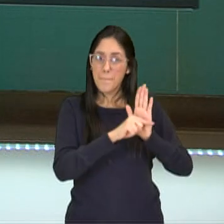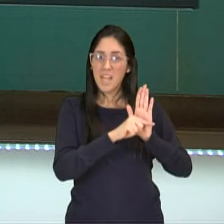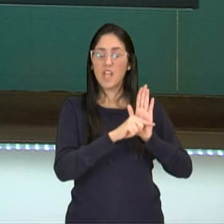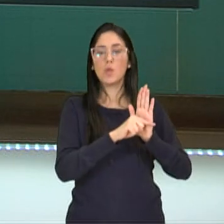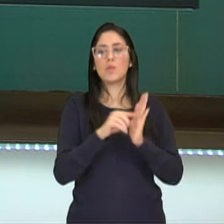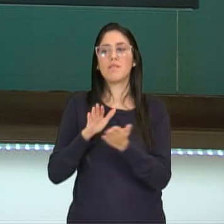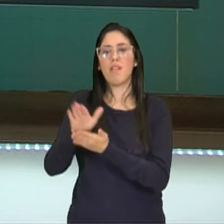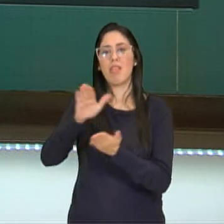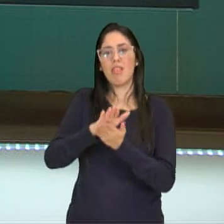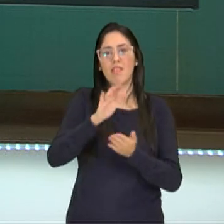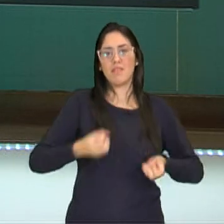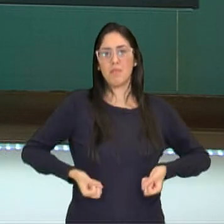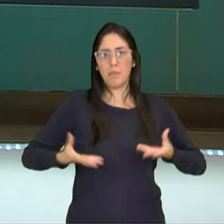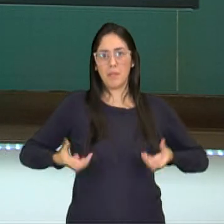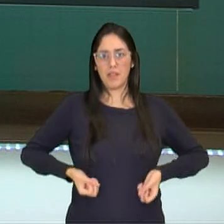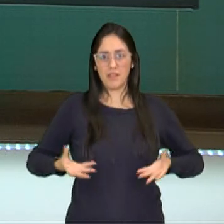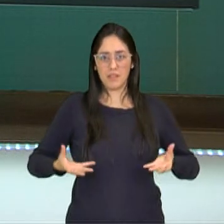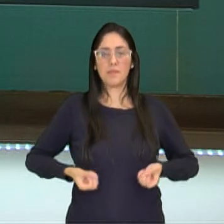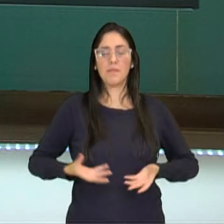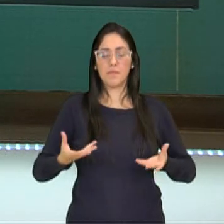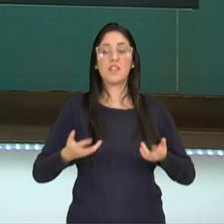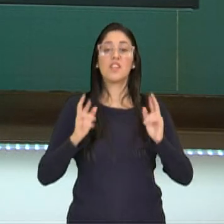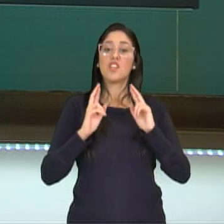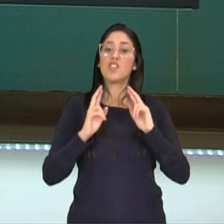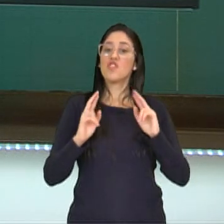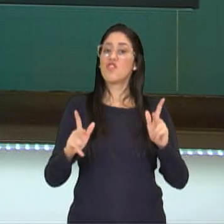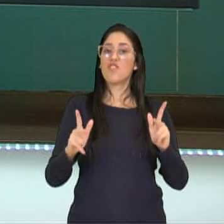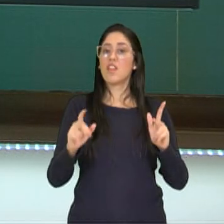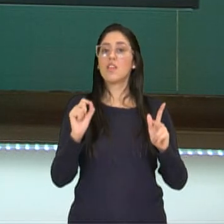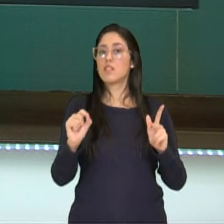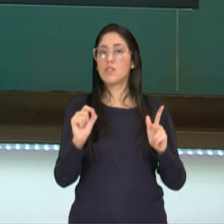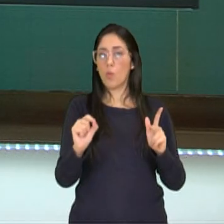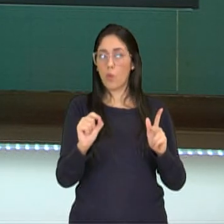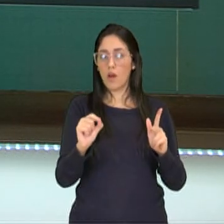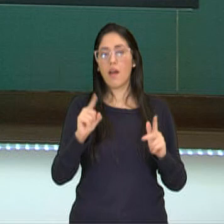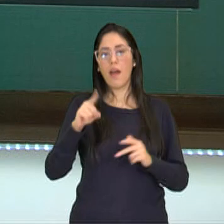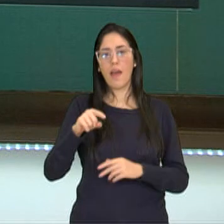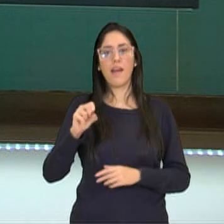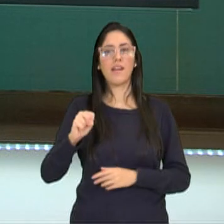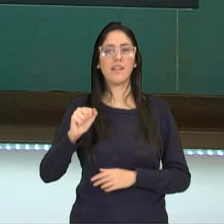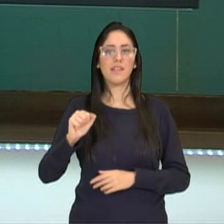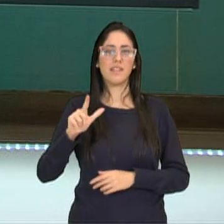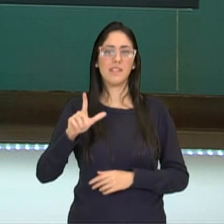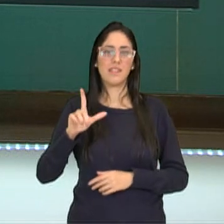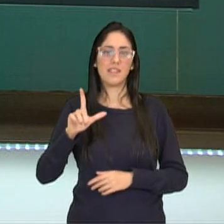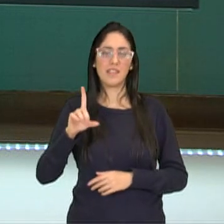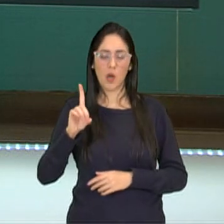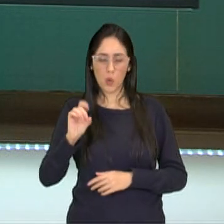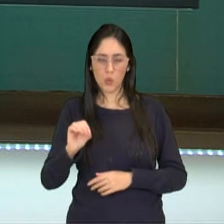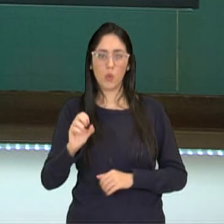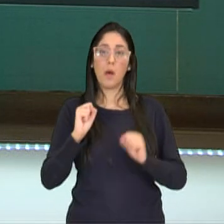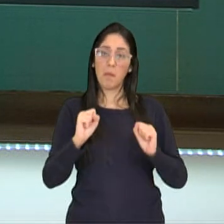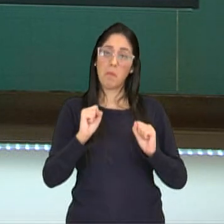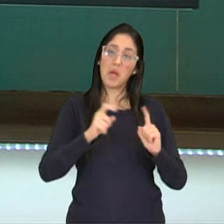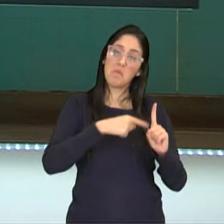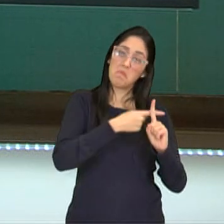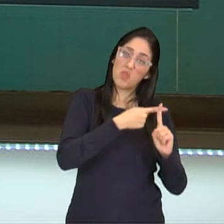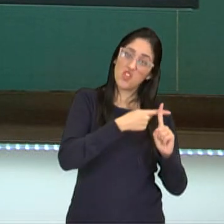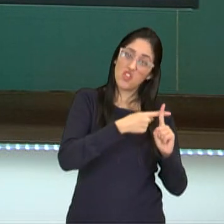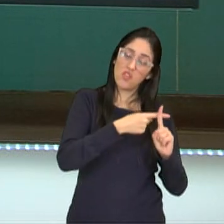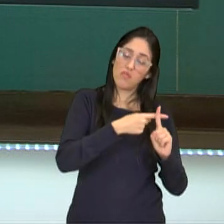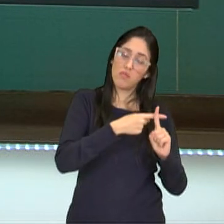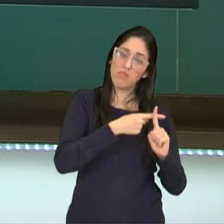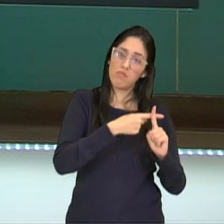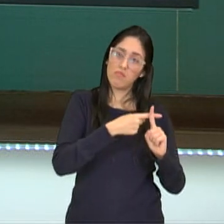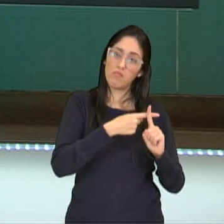variáveis ou sazonais. A diferença entre elas vai ser exatamente o saldo, podendo ela ser positiva, quando